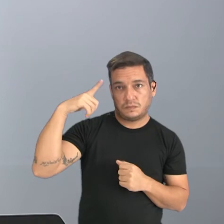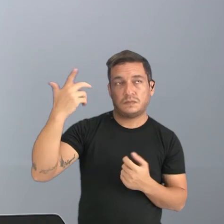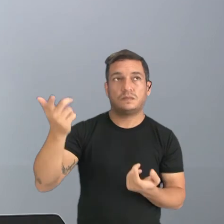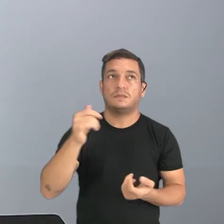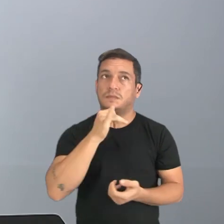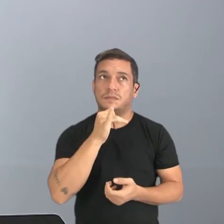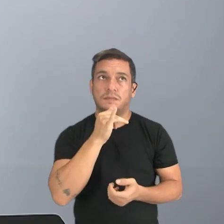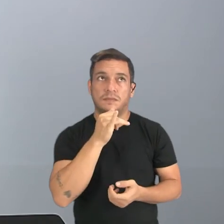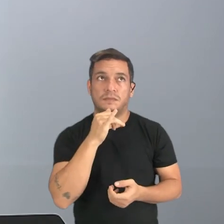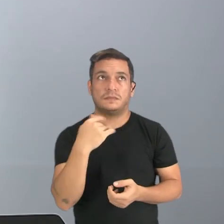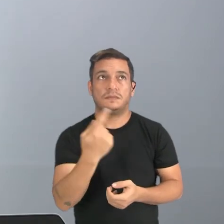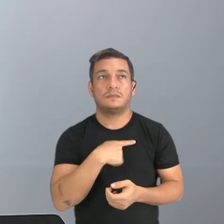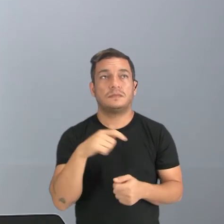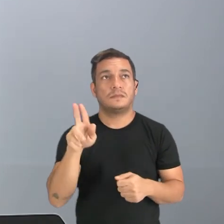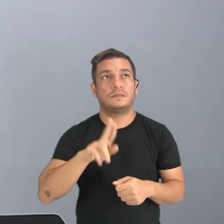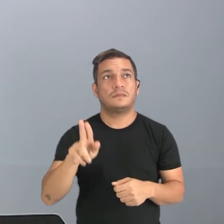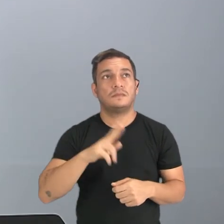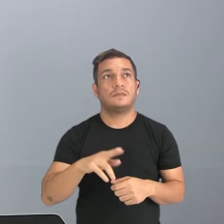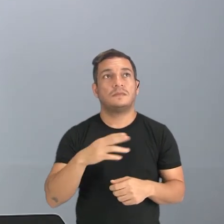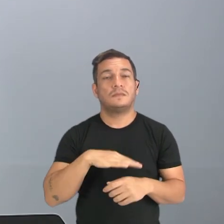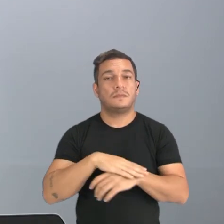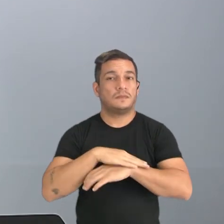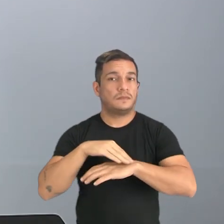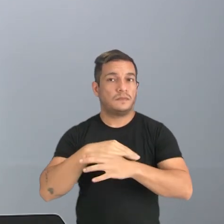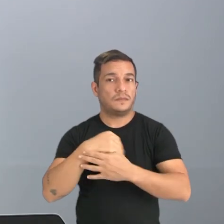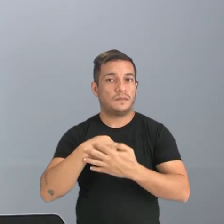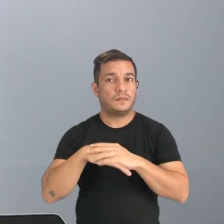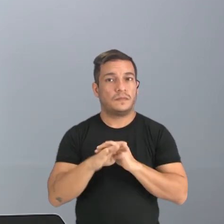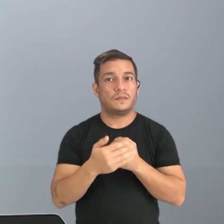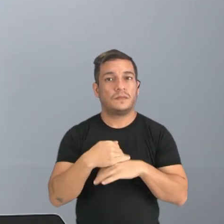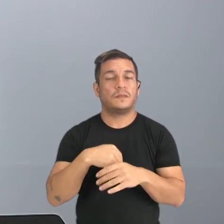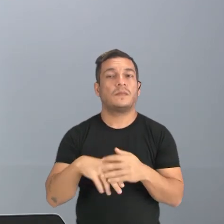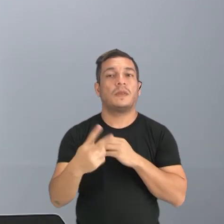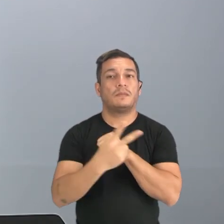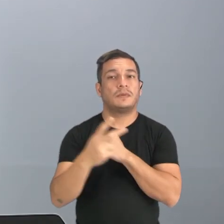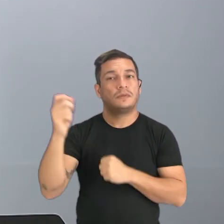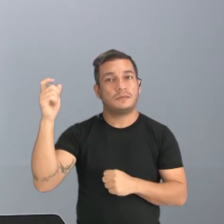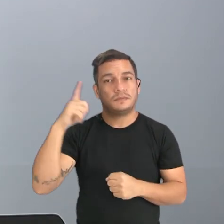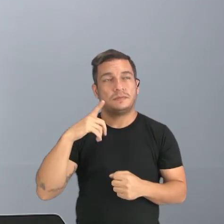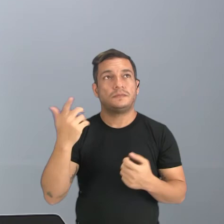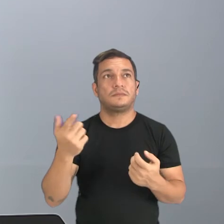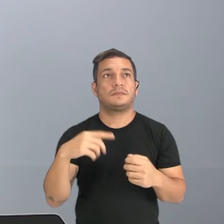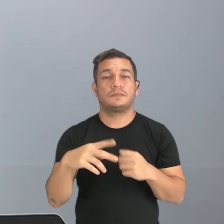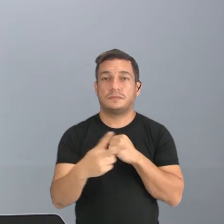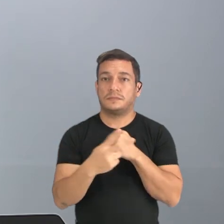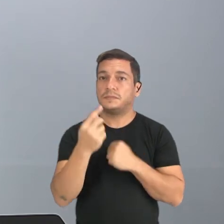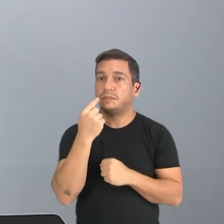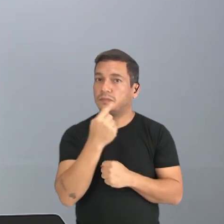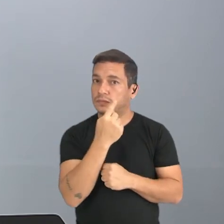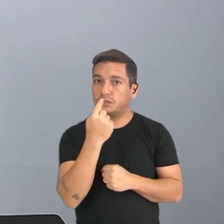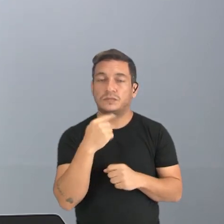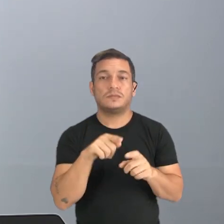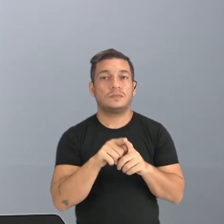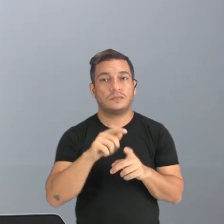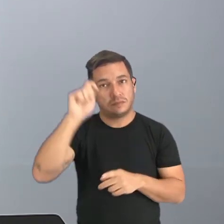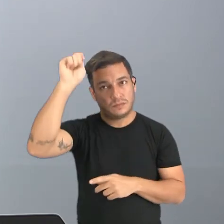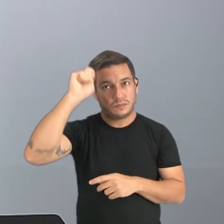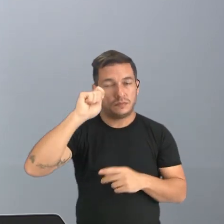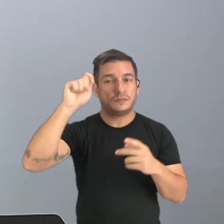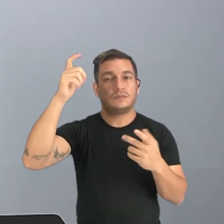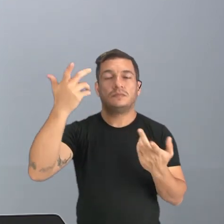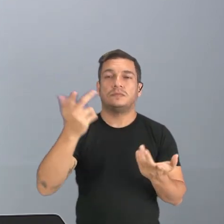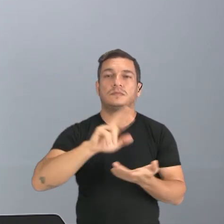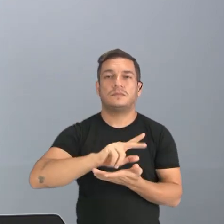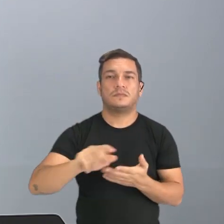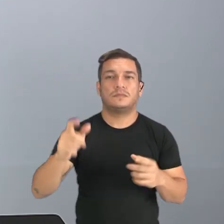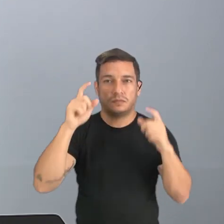gente deve usar filtro solar, a gente deve usar protetor solar, protetor labial, chapéu, boné,